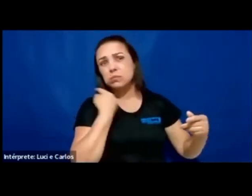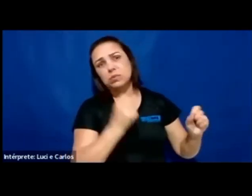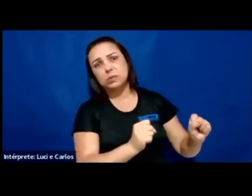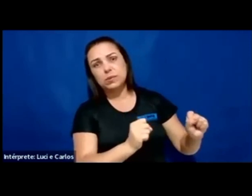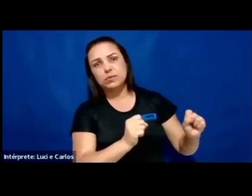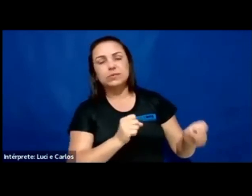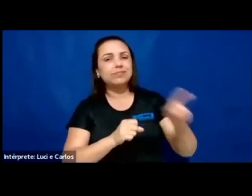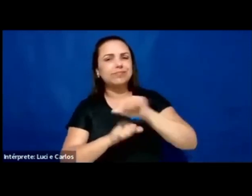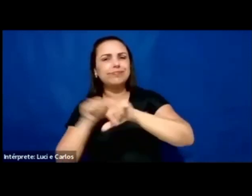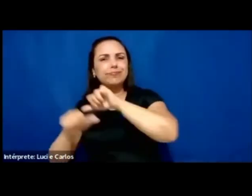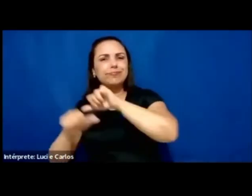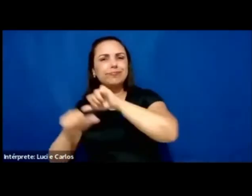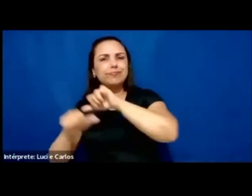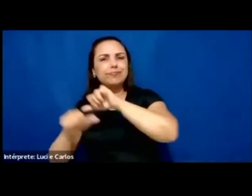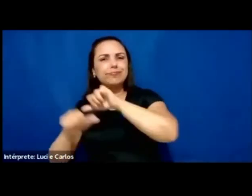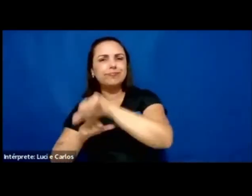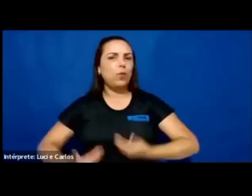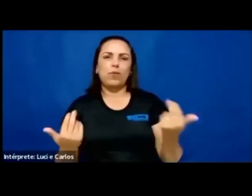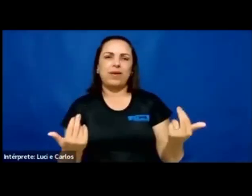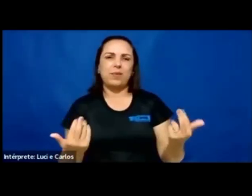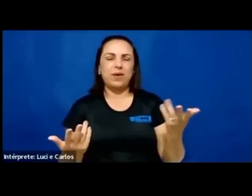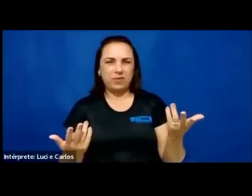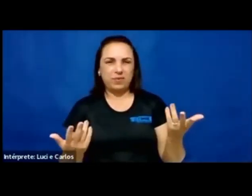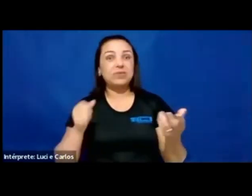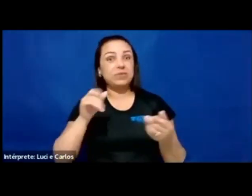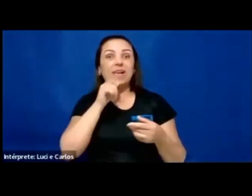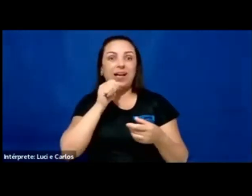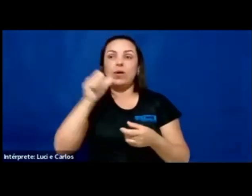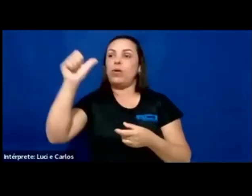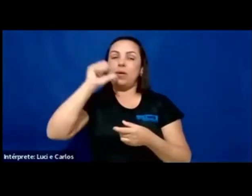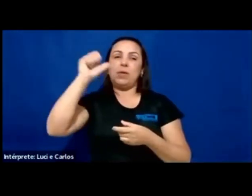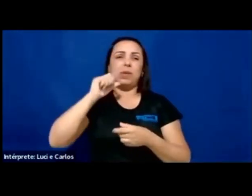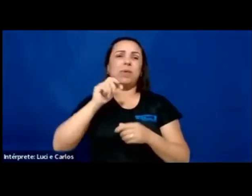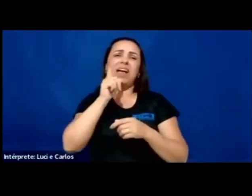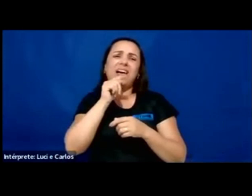Para pensar. Um aquário limpinho é fácil para você ver. Um aquário sujo, ambulante, nós somos um